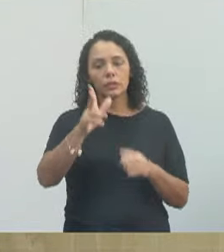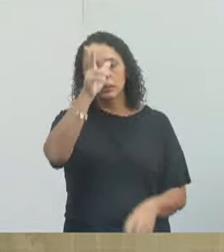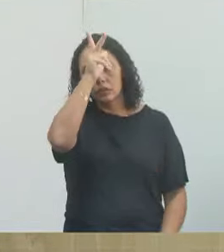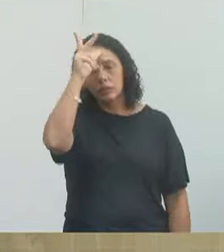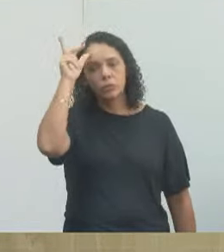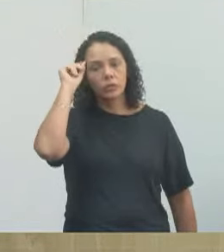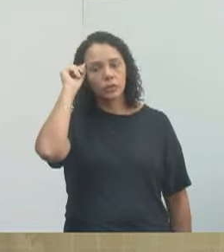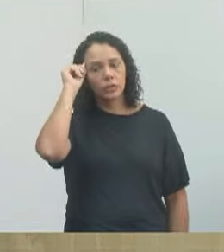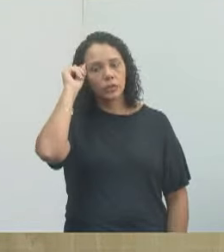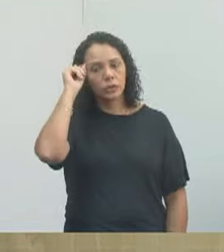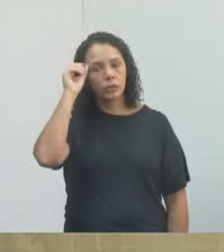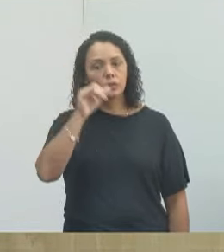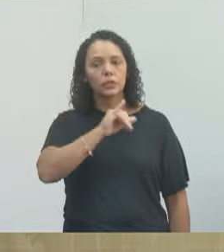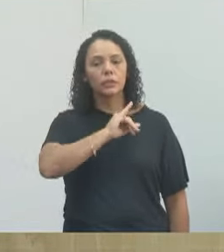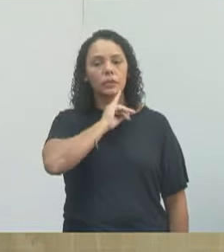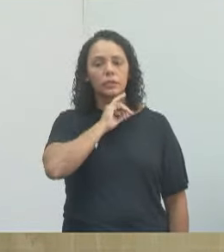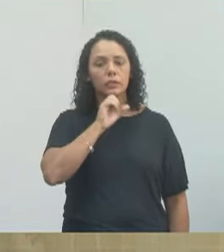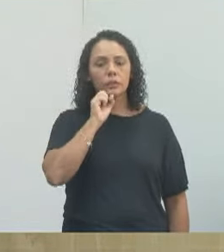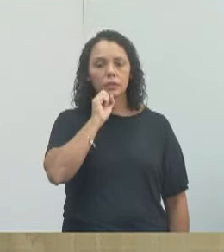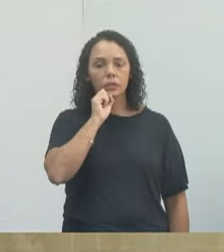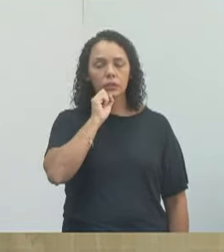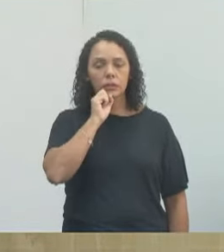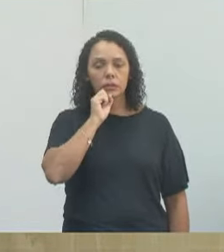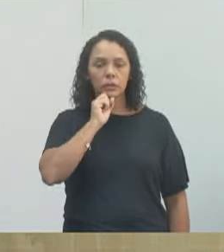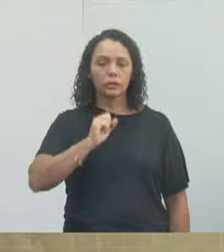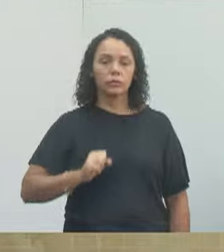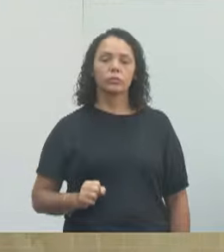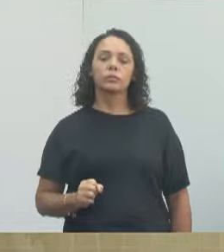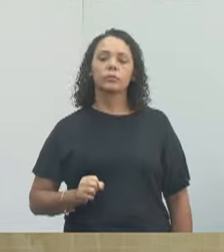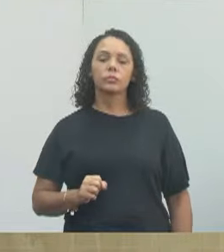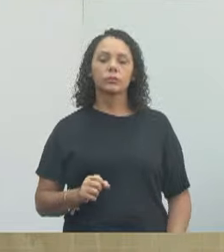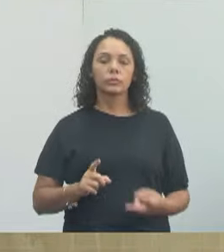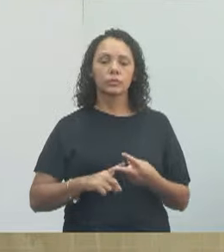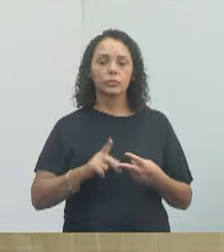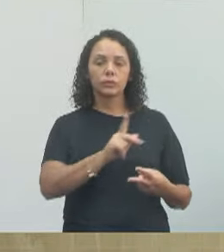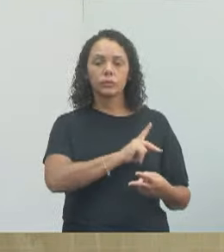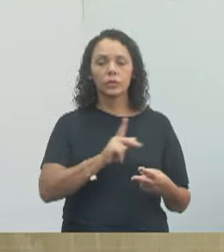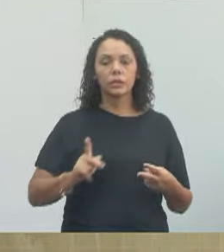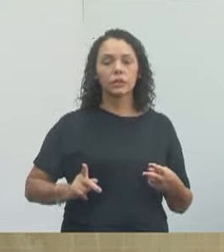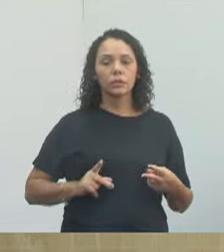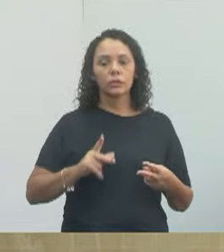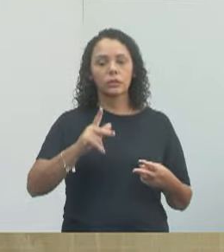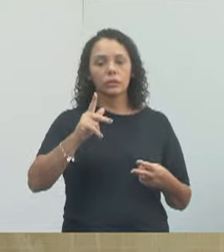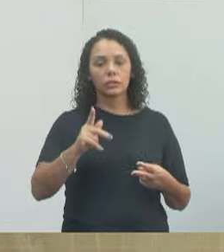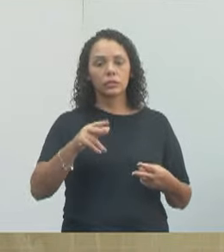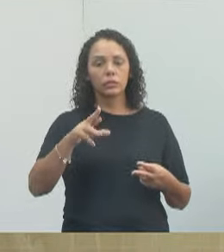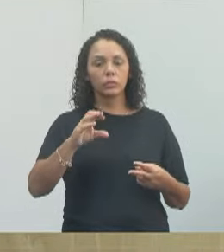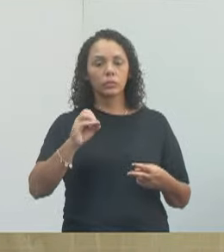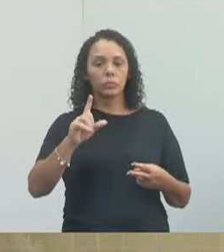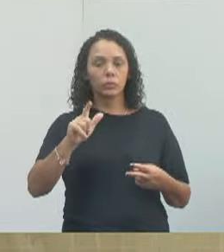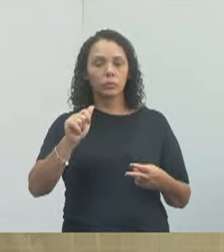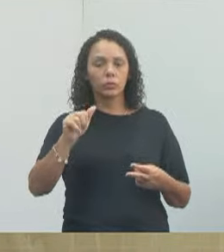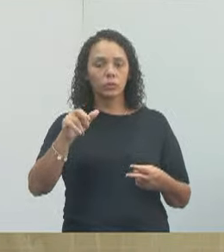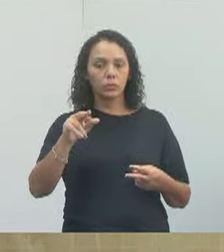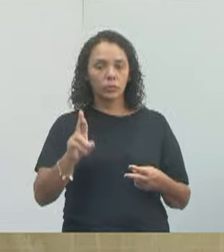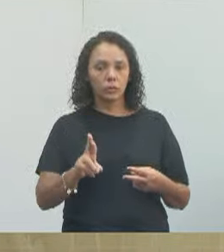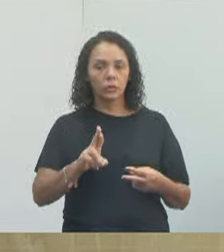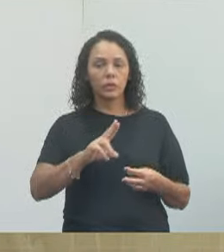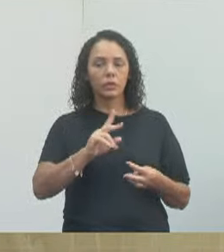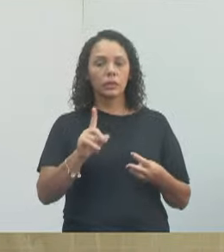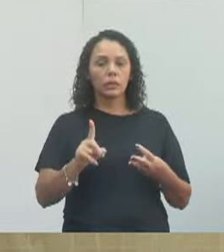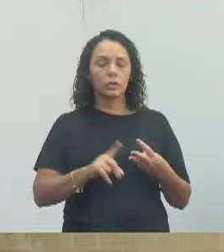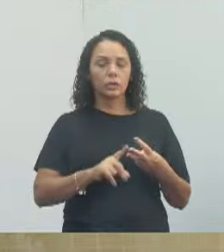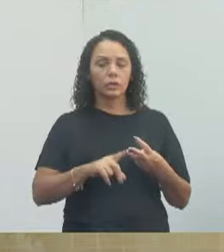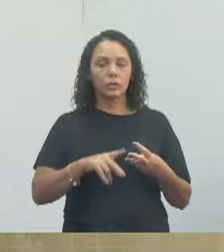Jacarei Excelentíssimo Senhor isaí José Santana o presidente da fundação Prolar de jacar Senor Alexandro quadro